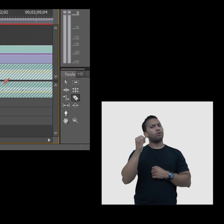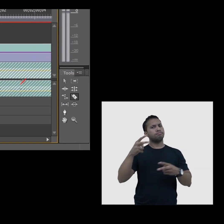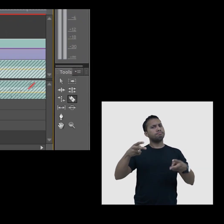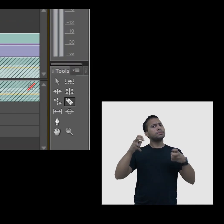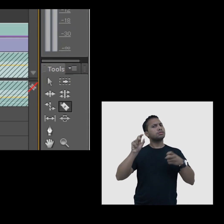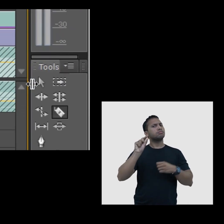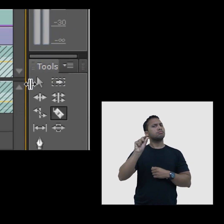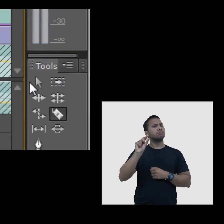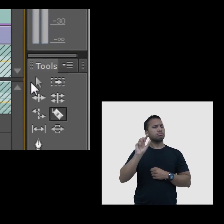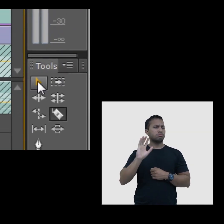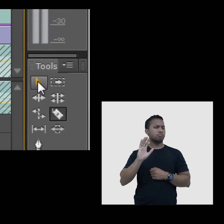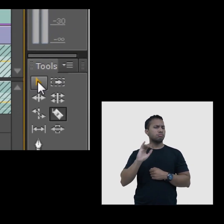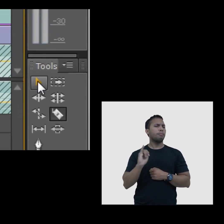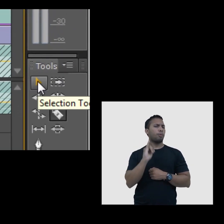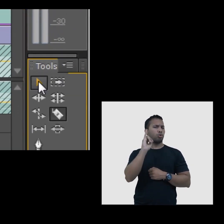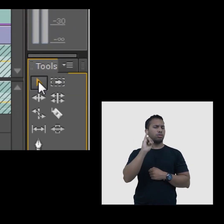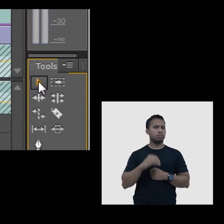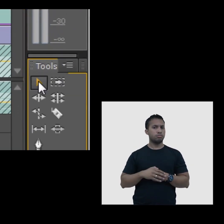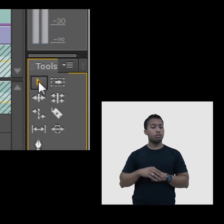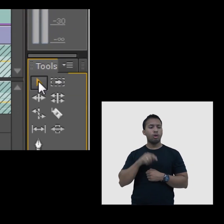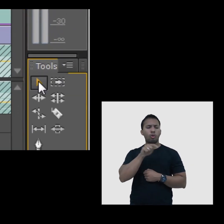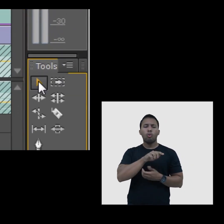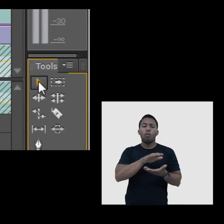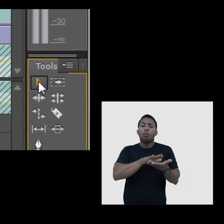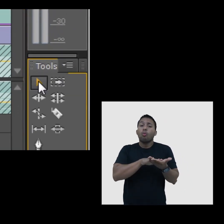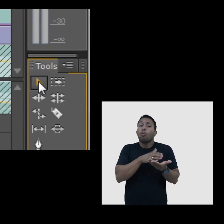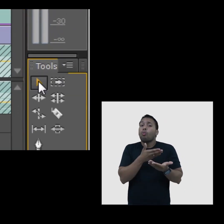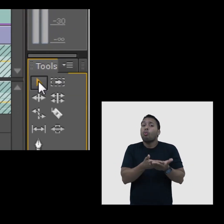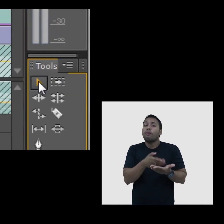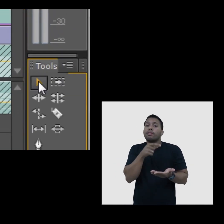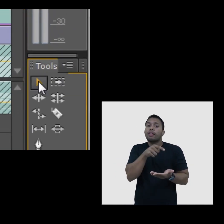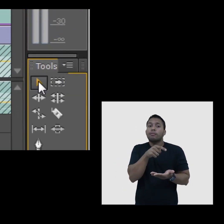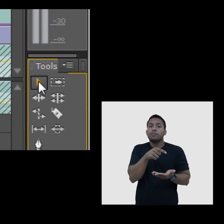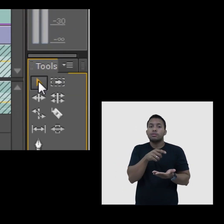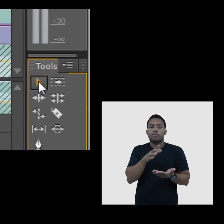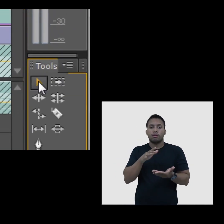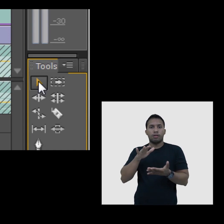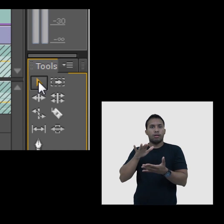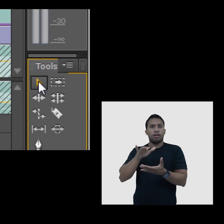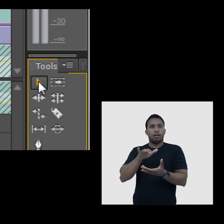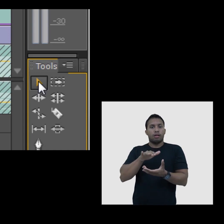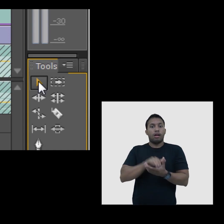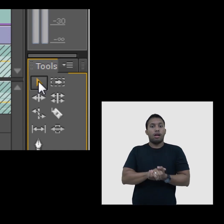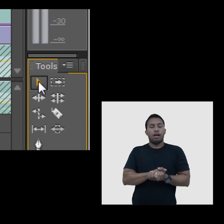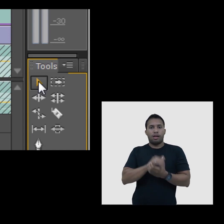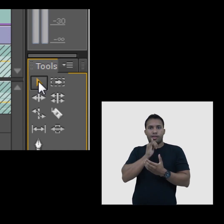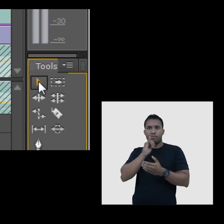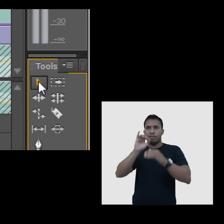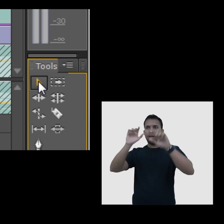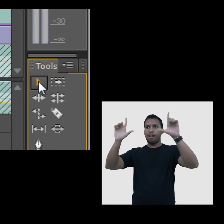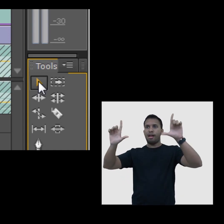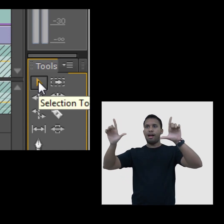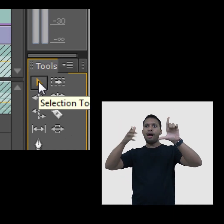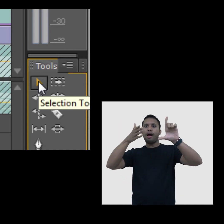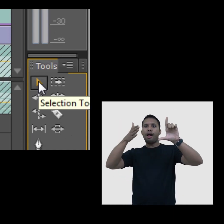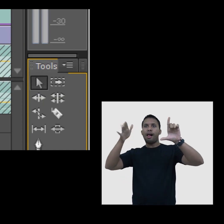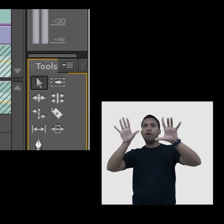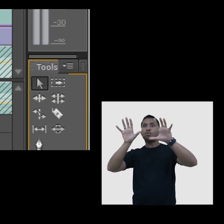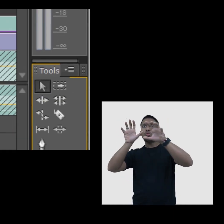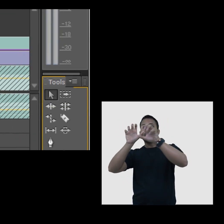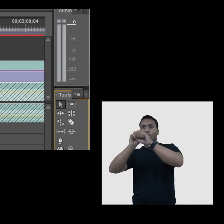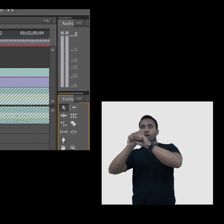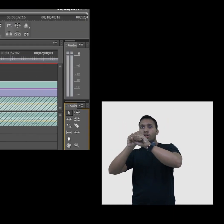importante aqui a gente notar um detalhe. O intérprete parou a sinalização um pouco antes da tela